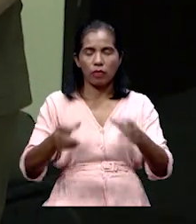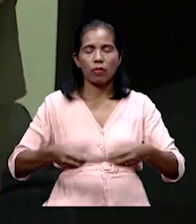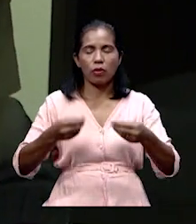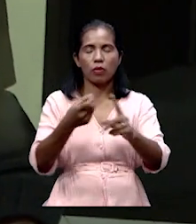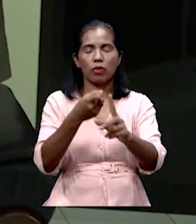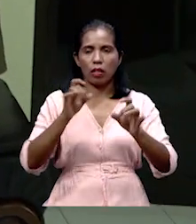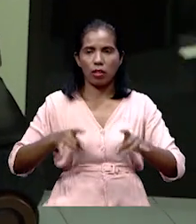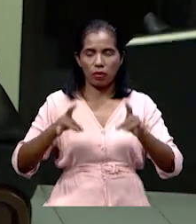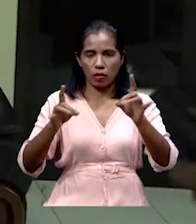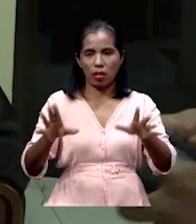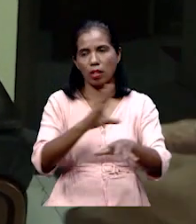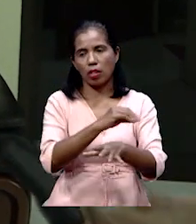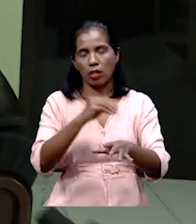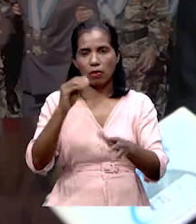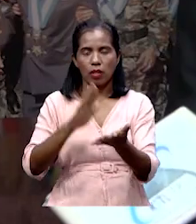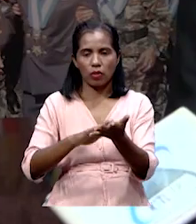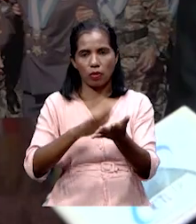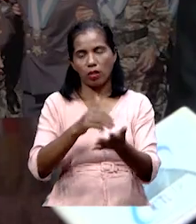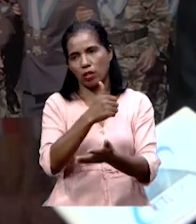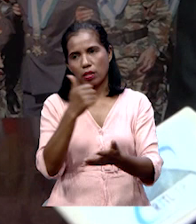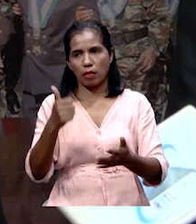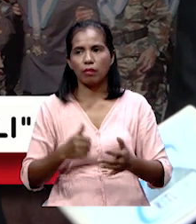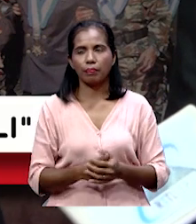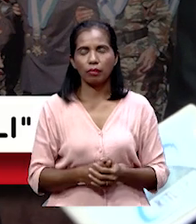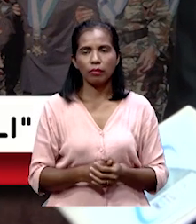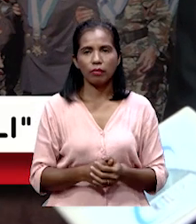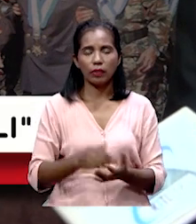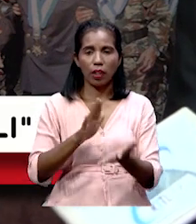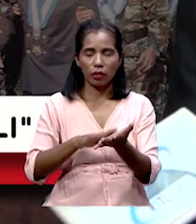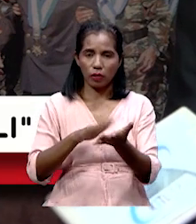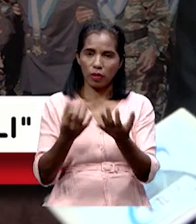bolsa estudo sira seluk. Oke bolsa estudo ba